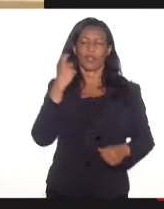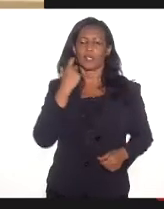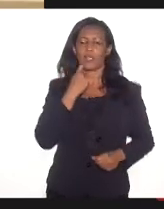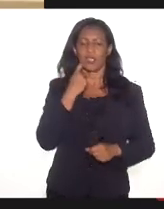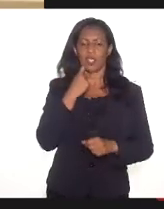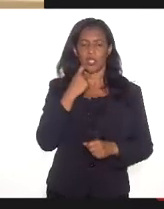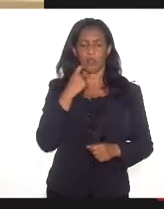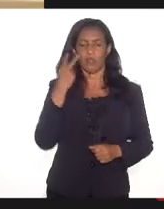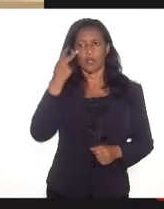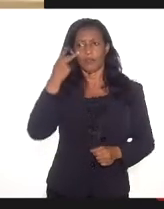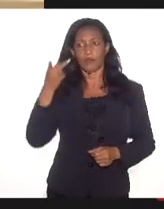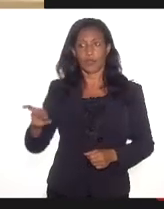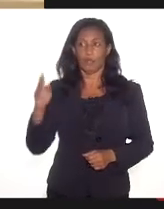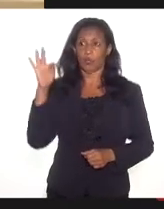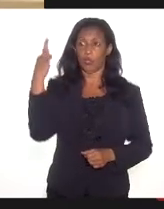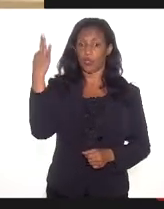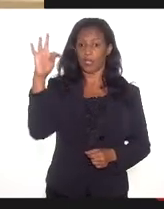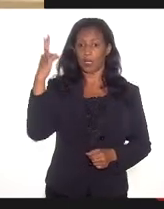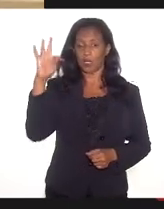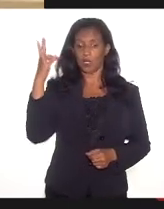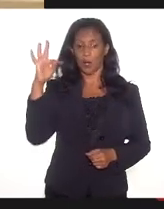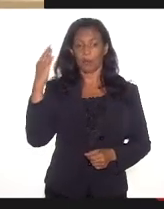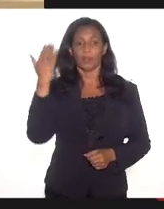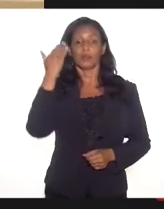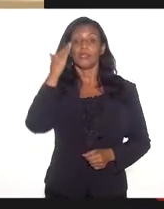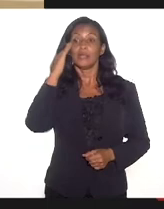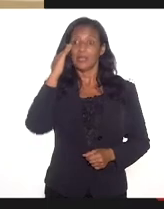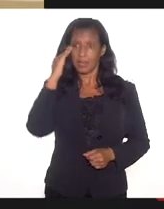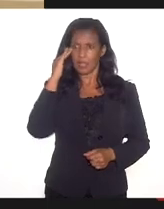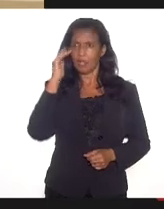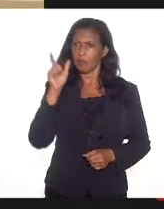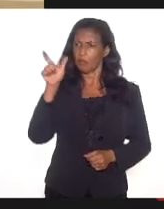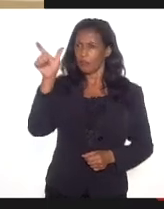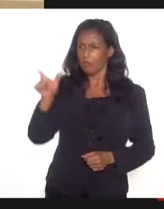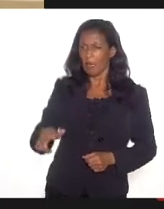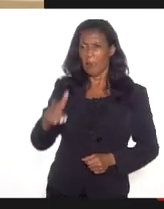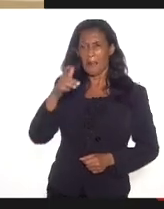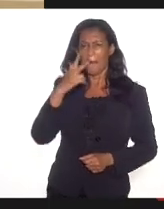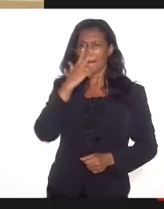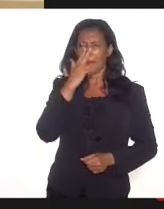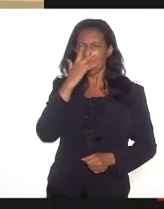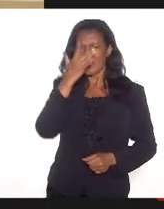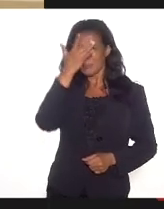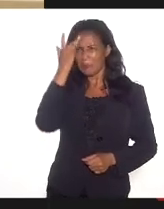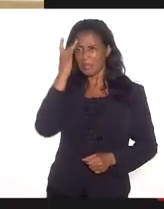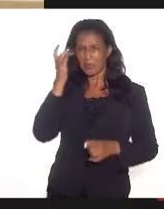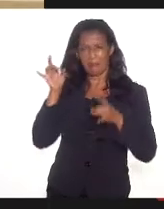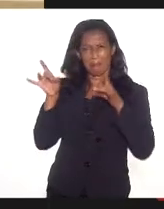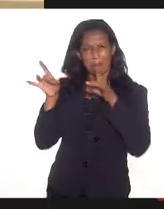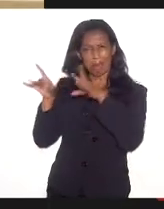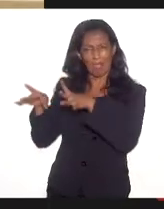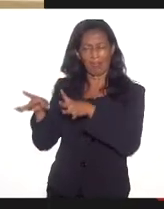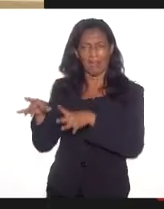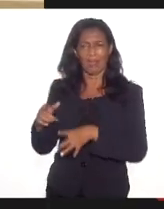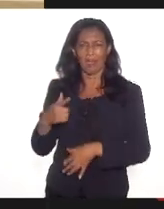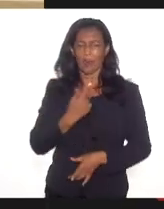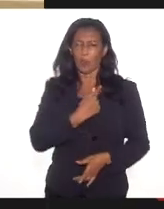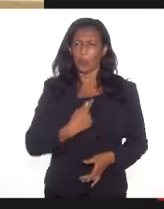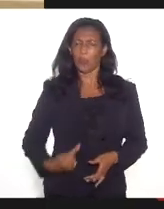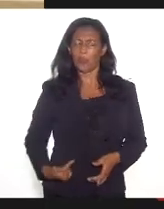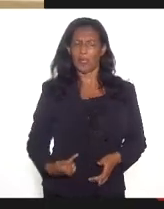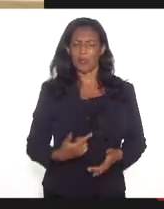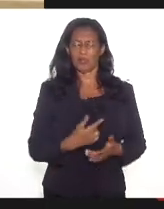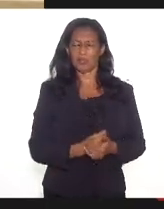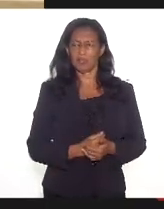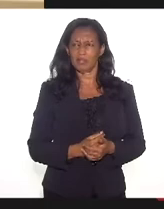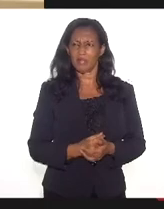entendendo essas pessoas que são entendidas como descartáveis para o poder público ali no